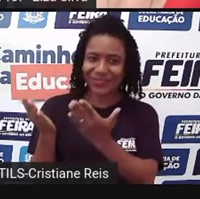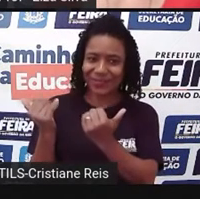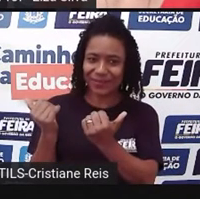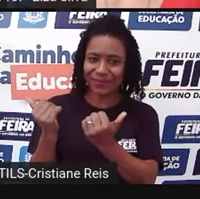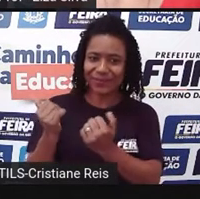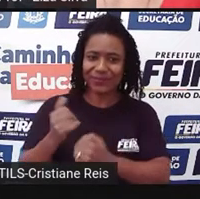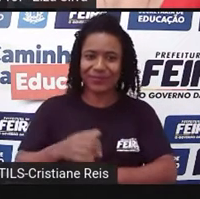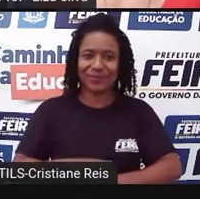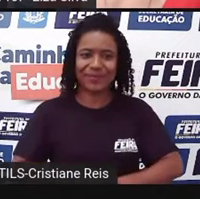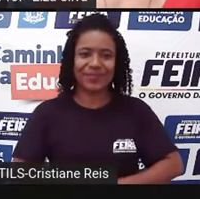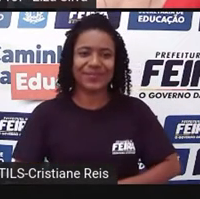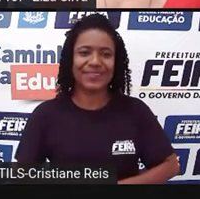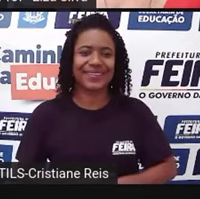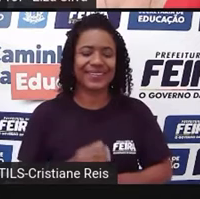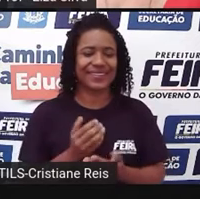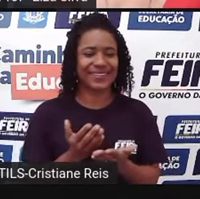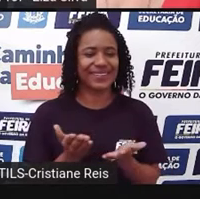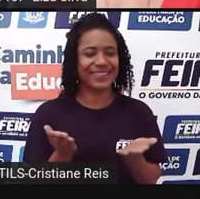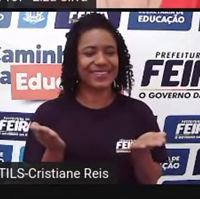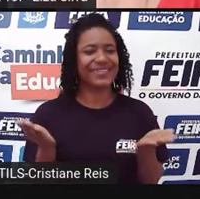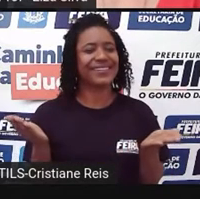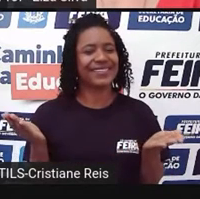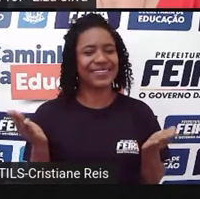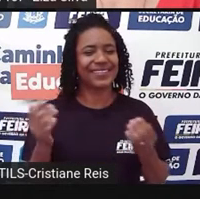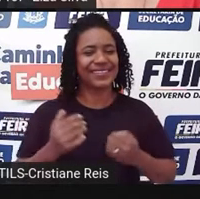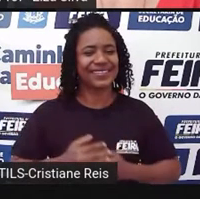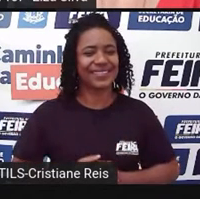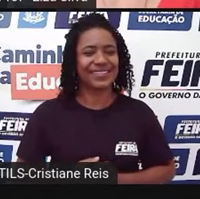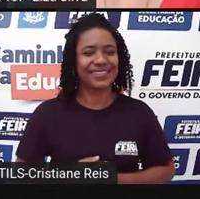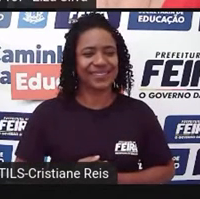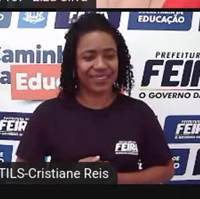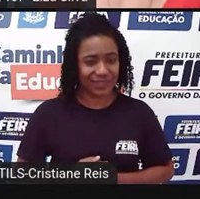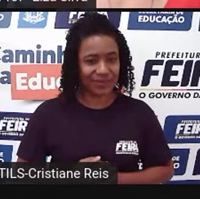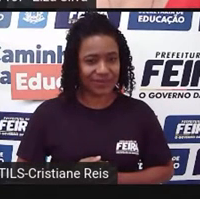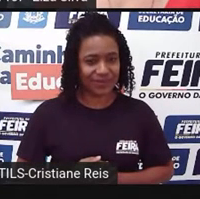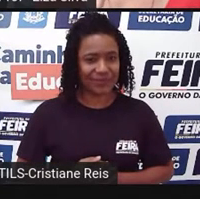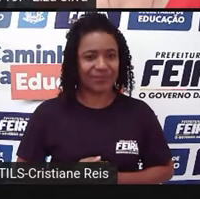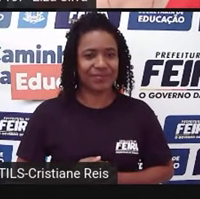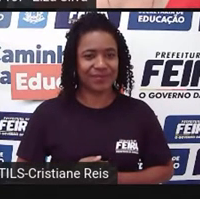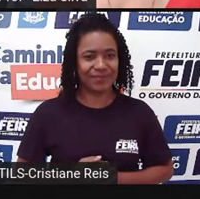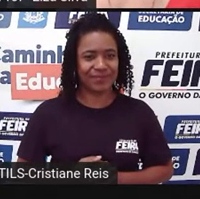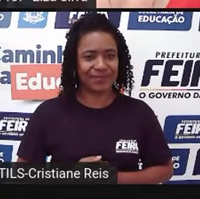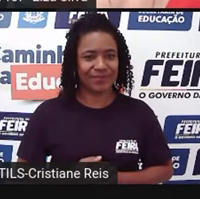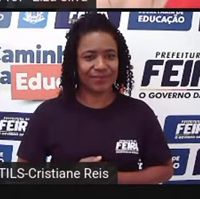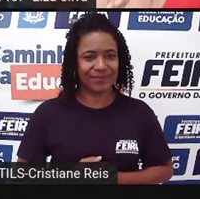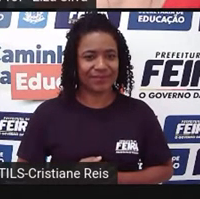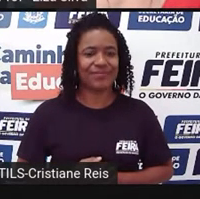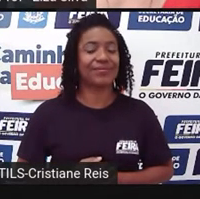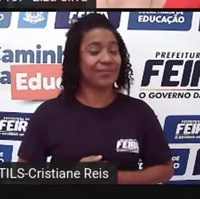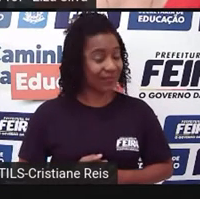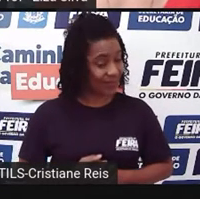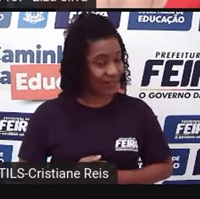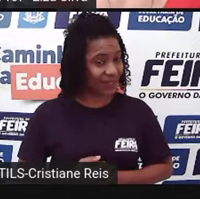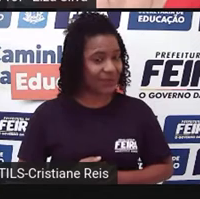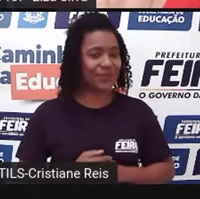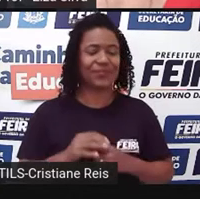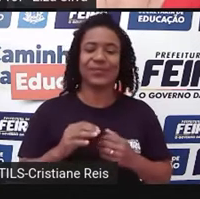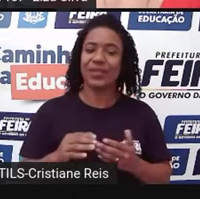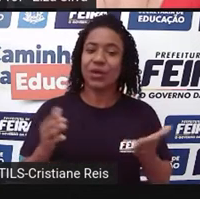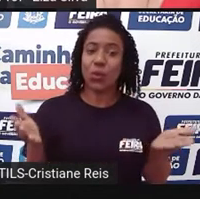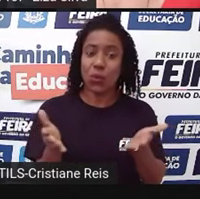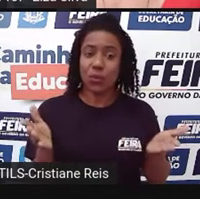dei o Iago oito toca na balsa time Life and How to make one Então hoje